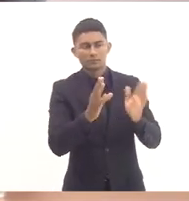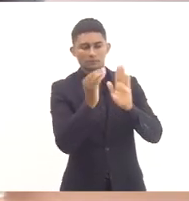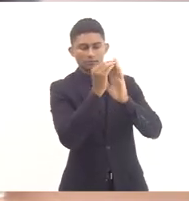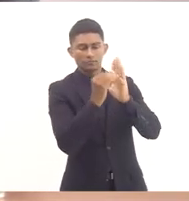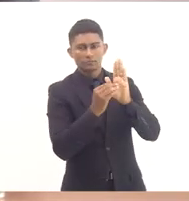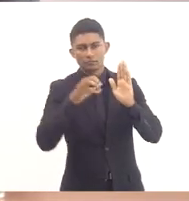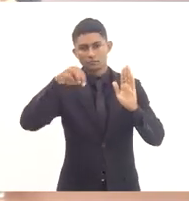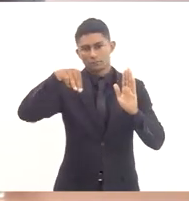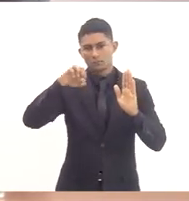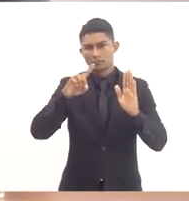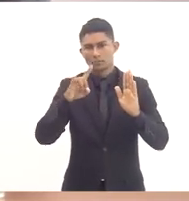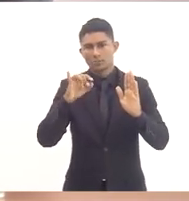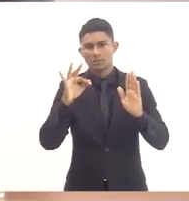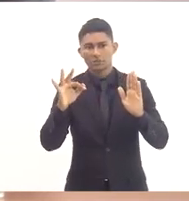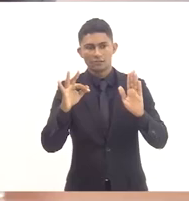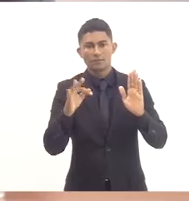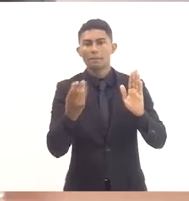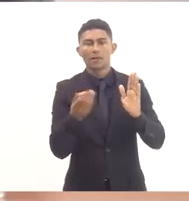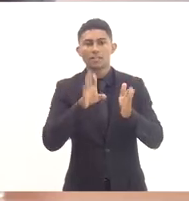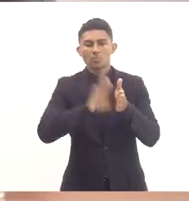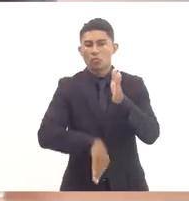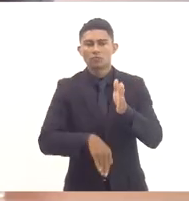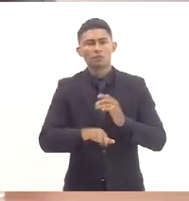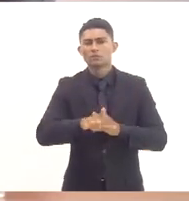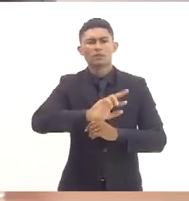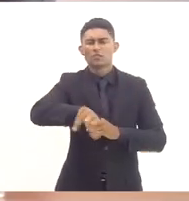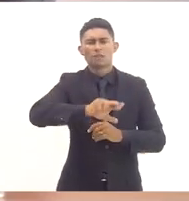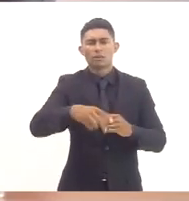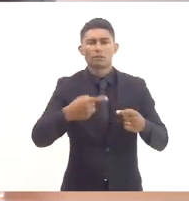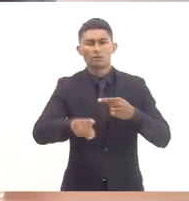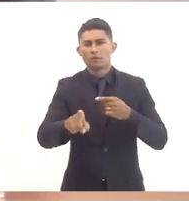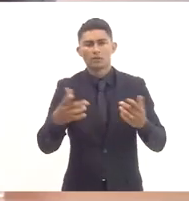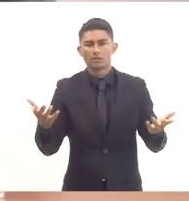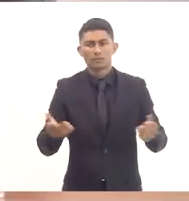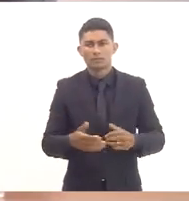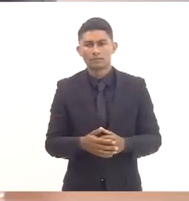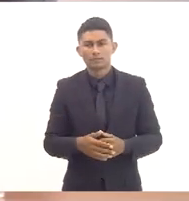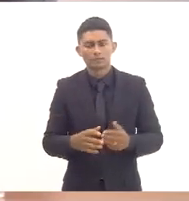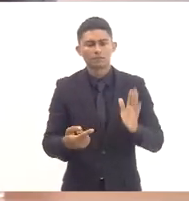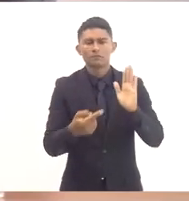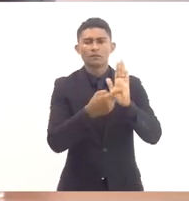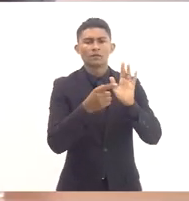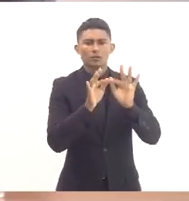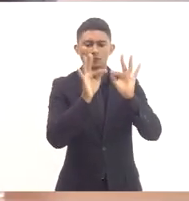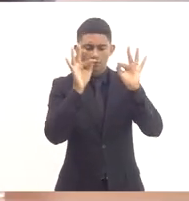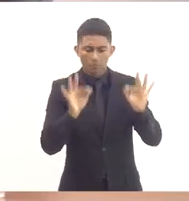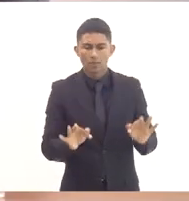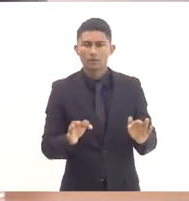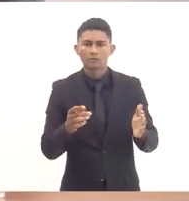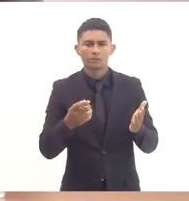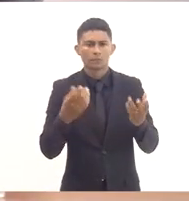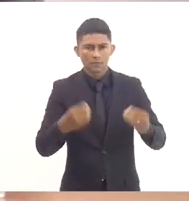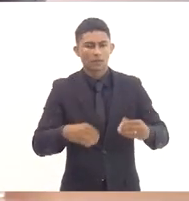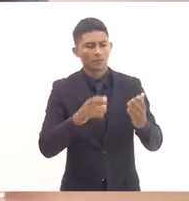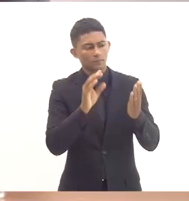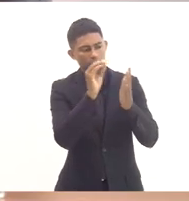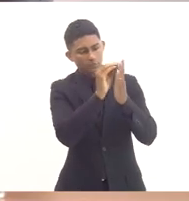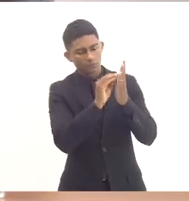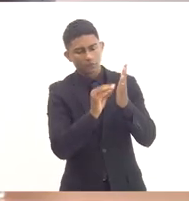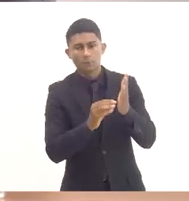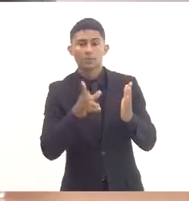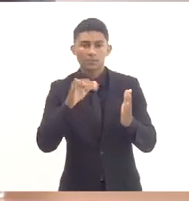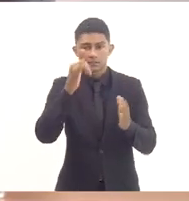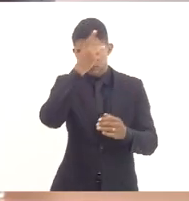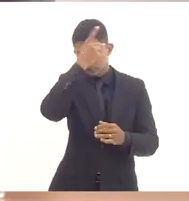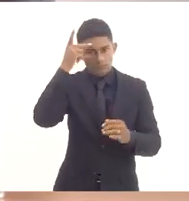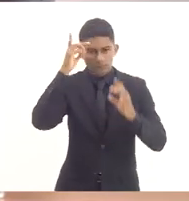para você ter o desconto só que eu medi aqui não tem nada a ver com desconto o medi foi um formulário que você tem que preencher caso aquela pessoa com